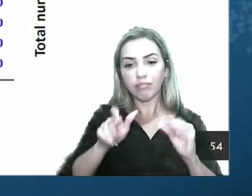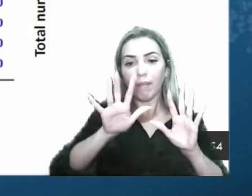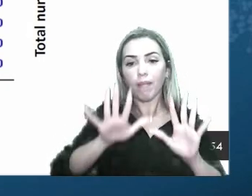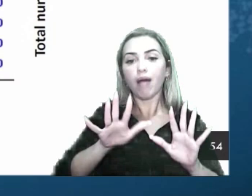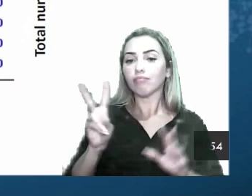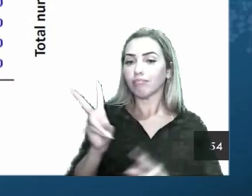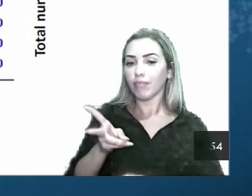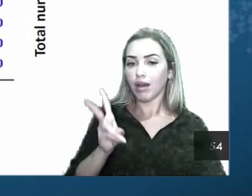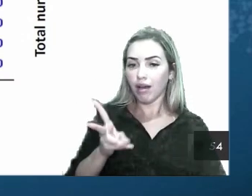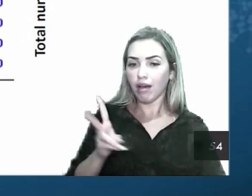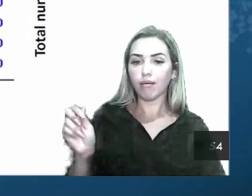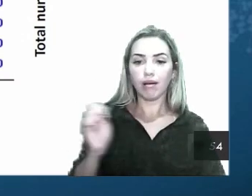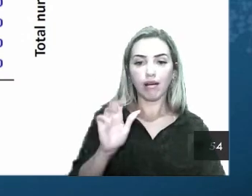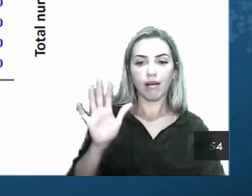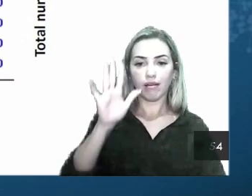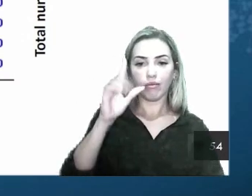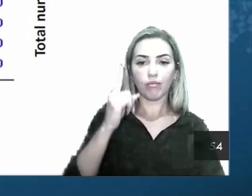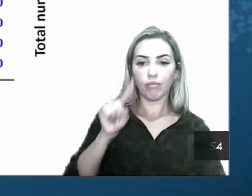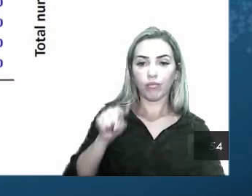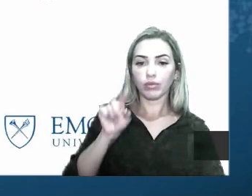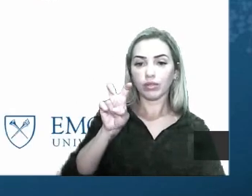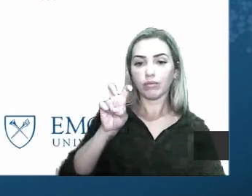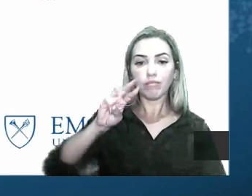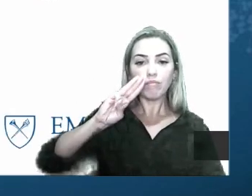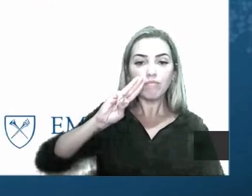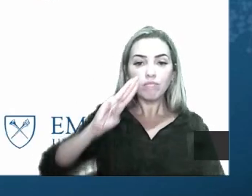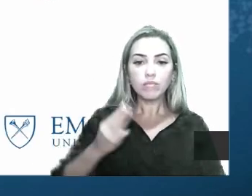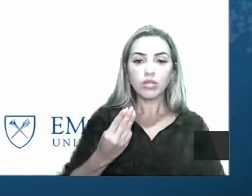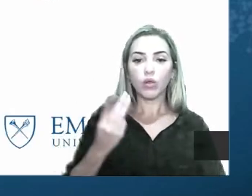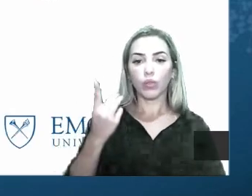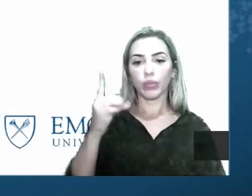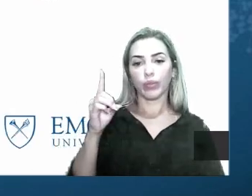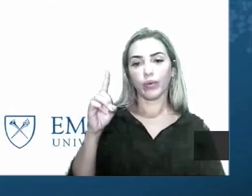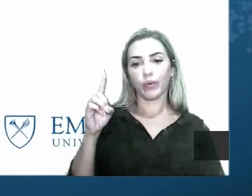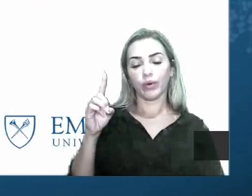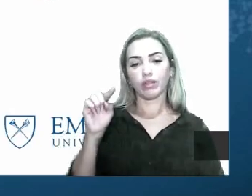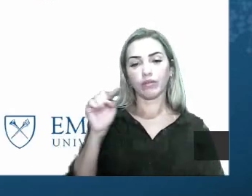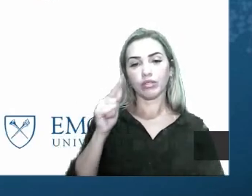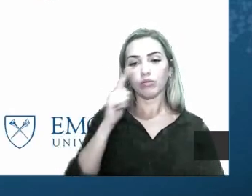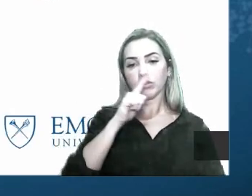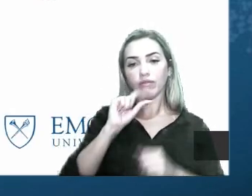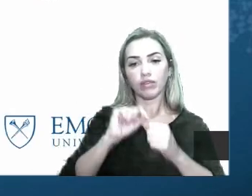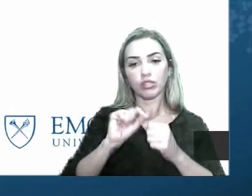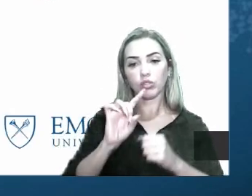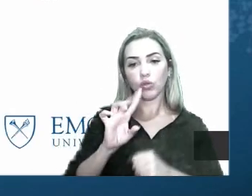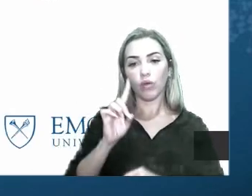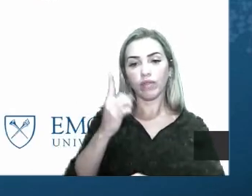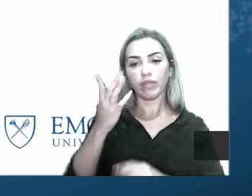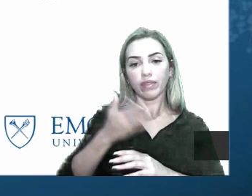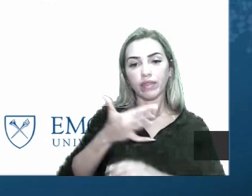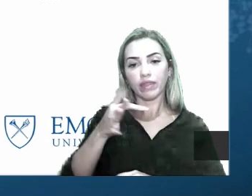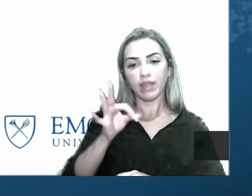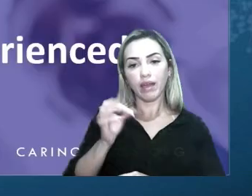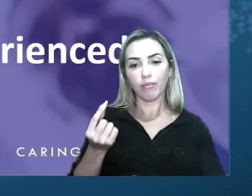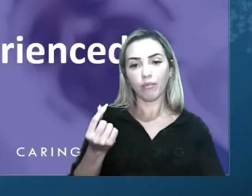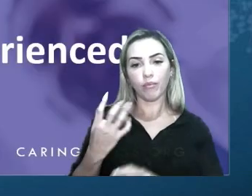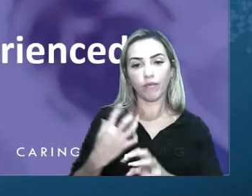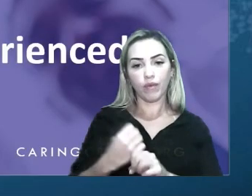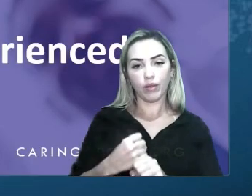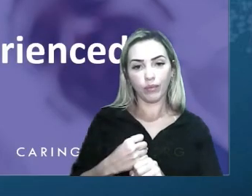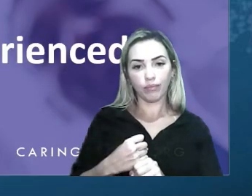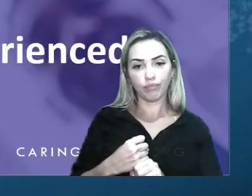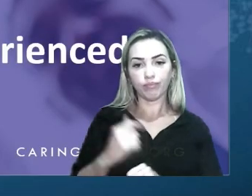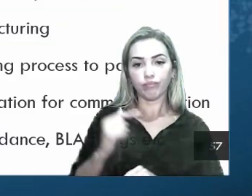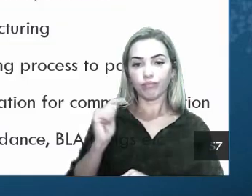caro. É 1,5 milhões de dólares. A gente vai fazer pelo menos por 1/10 do valor. E isso